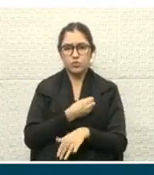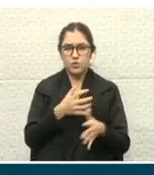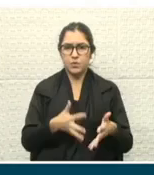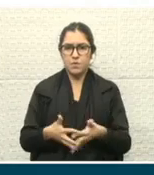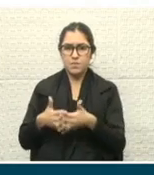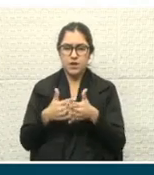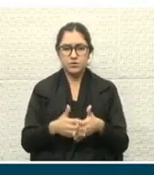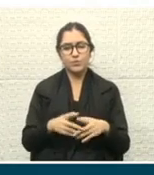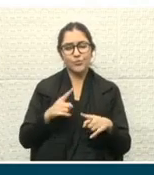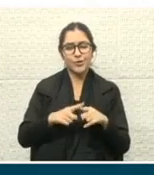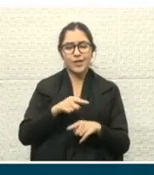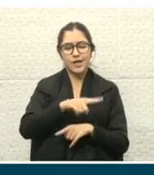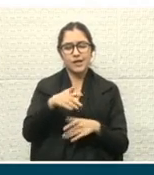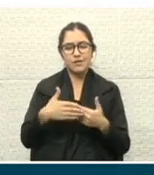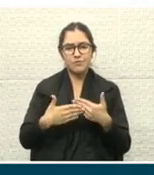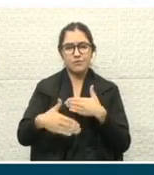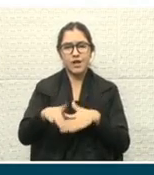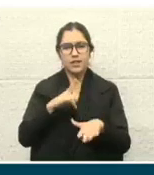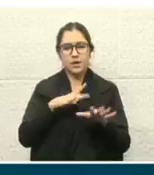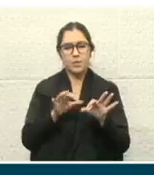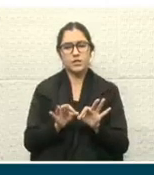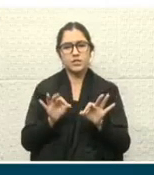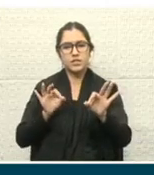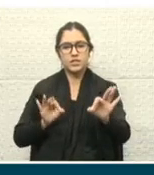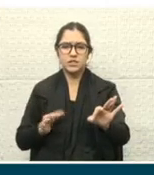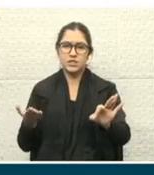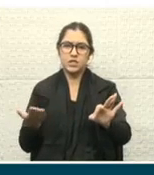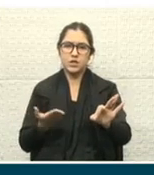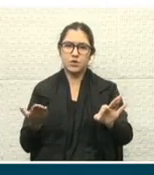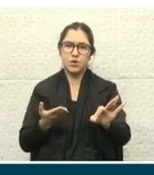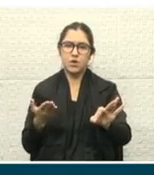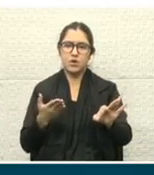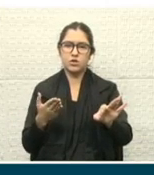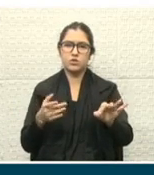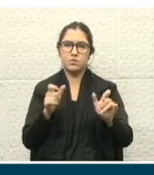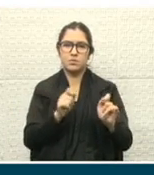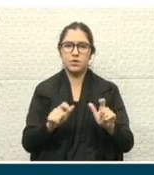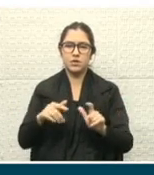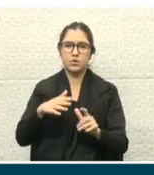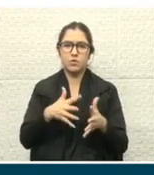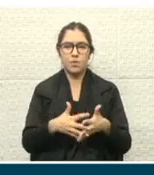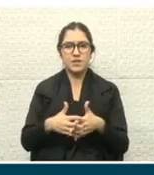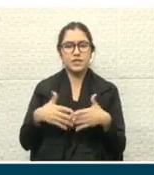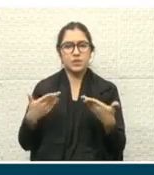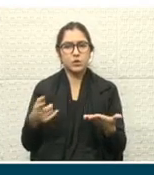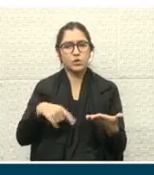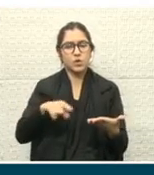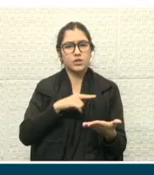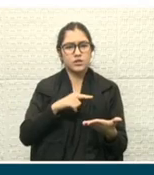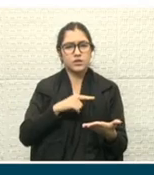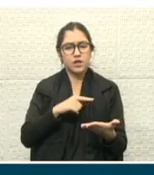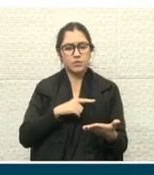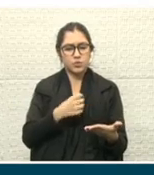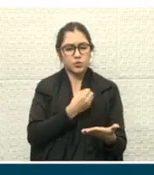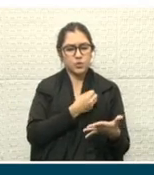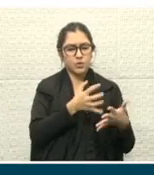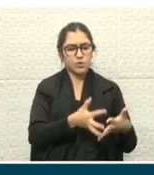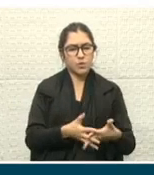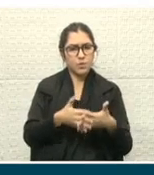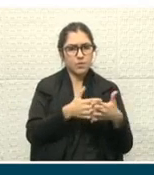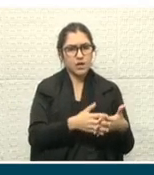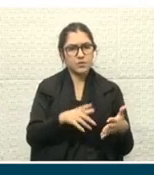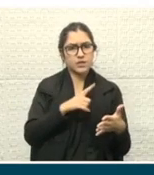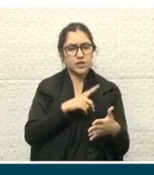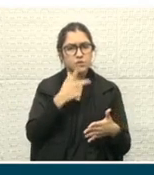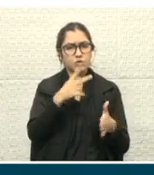complexo. Porque ele vai ser uma distância agora no plano complexo. Então, nós temos que um número complexo